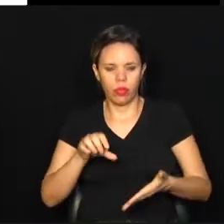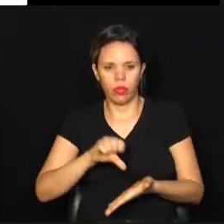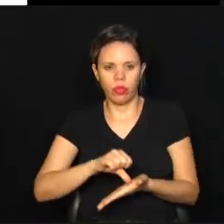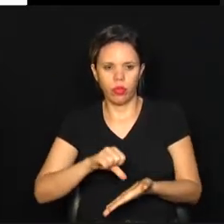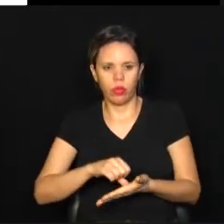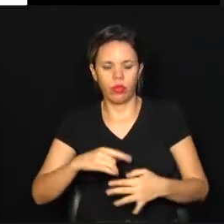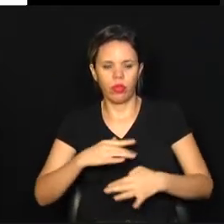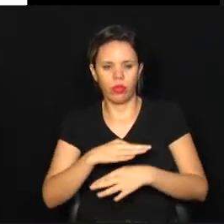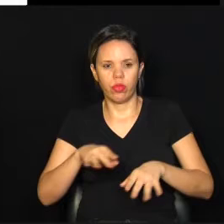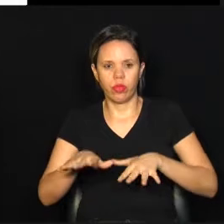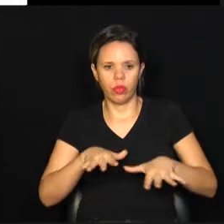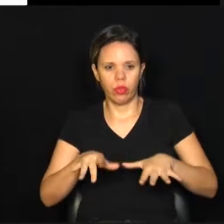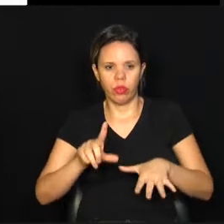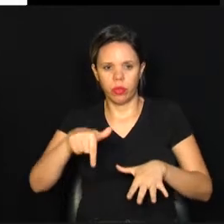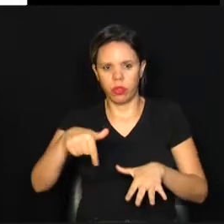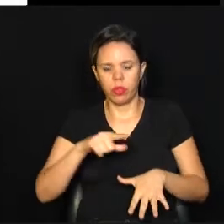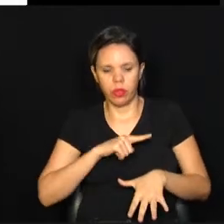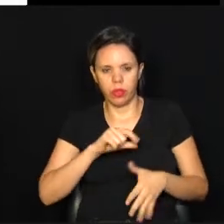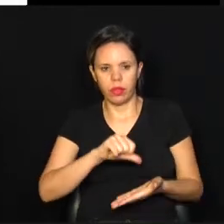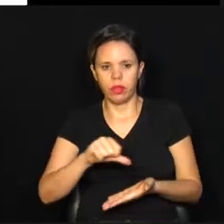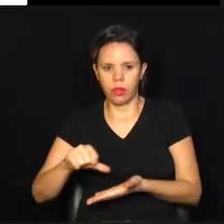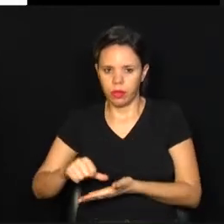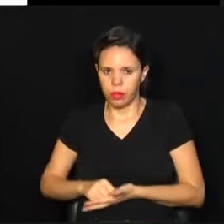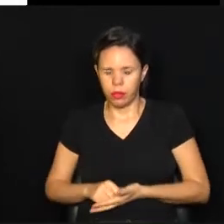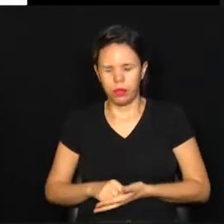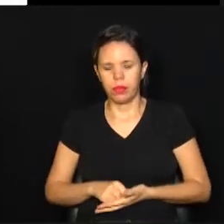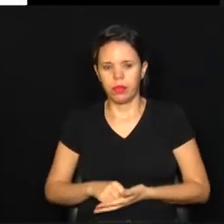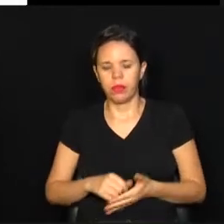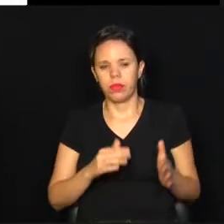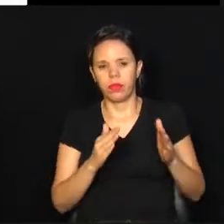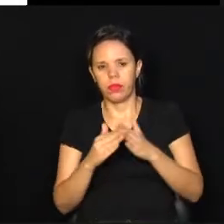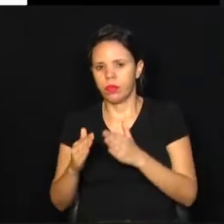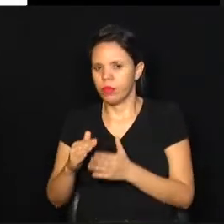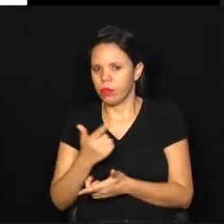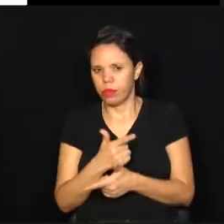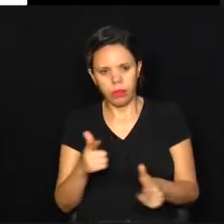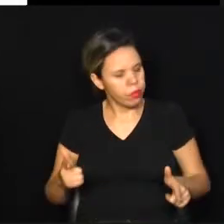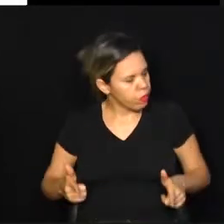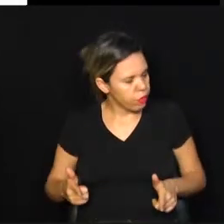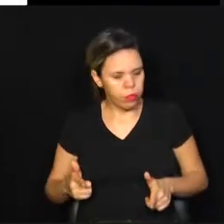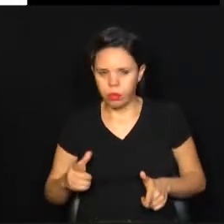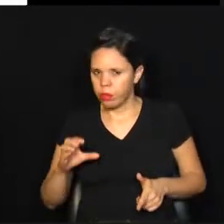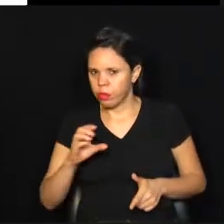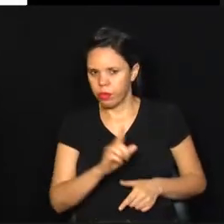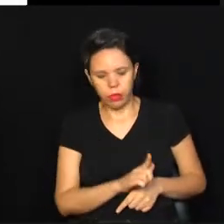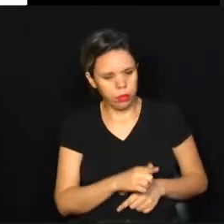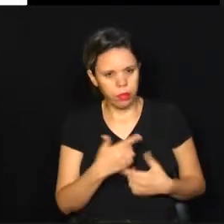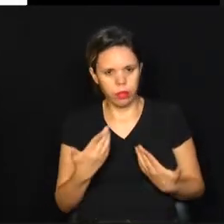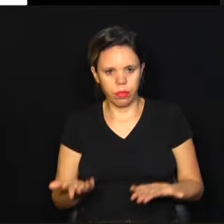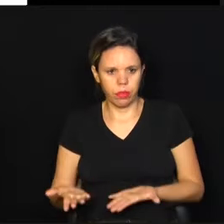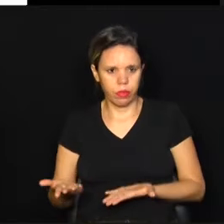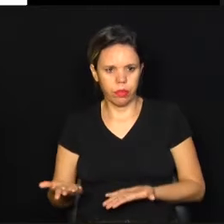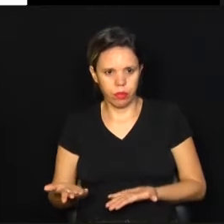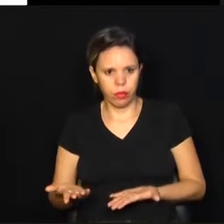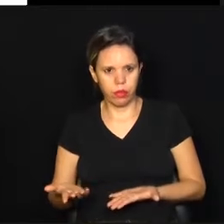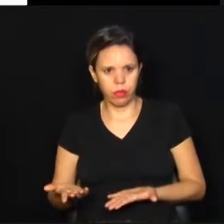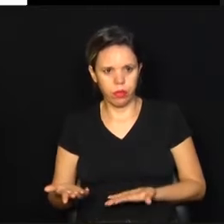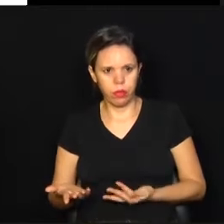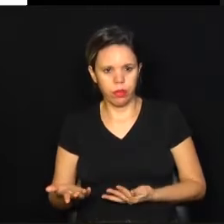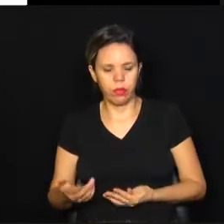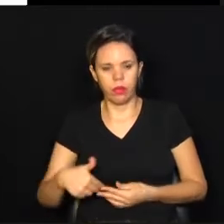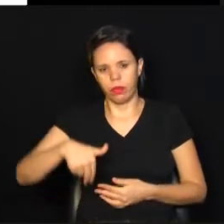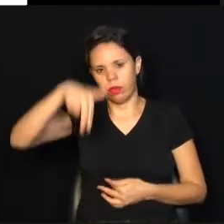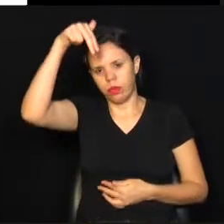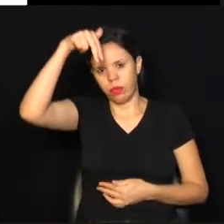mobilidade. Depois a gente tem as zonas residenciais, que não estão na região do Campo Grande, estão ali nessa região